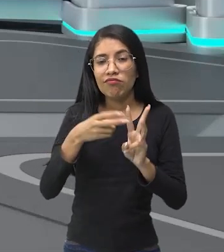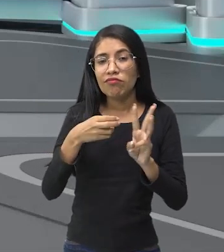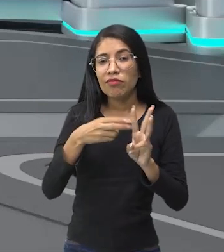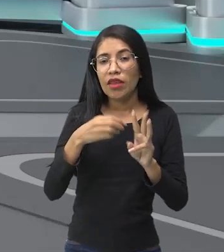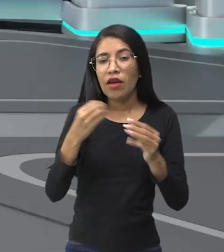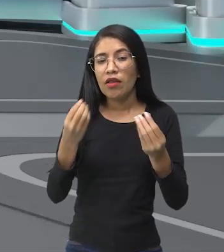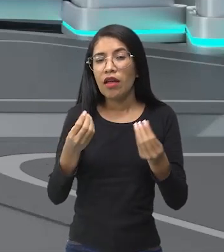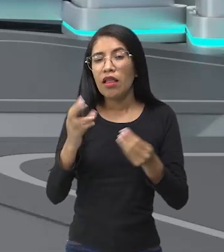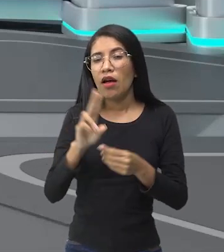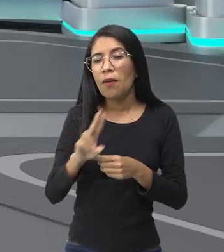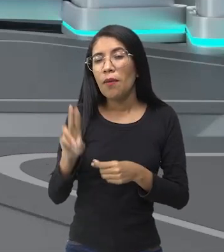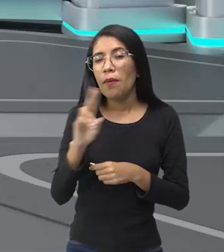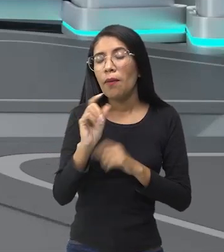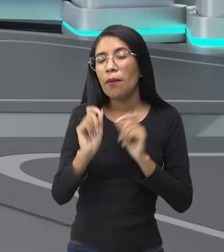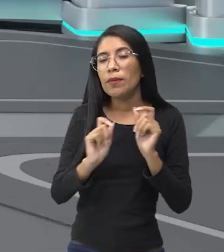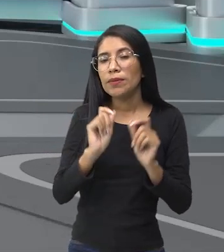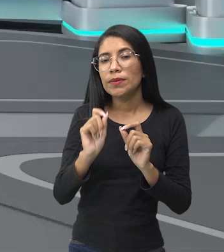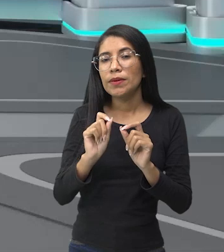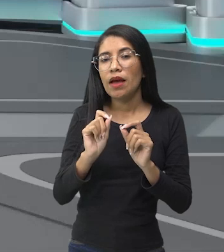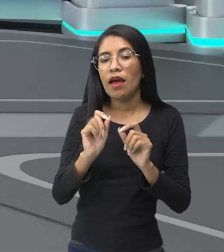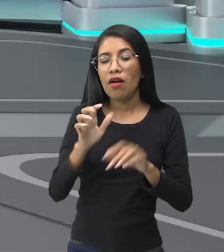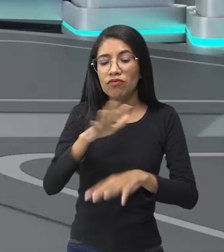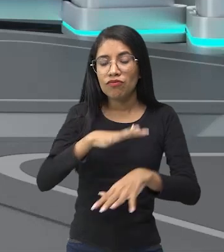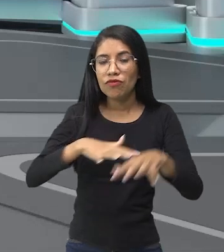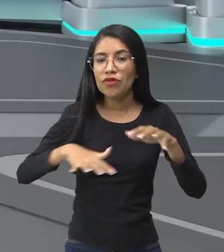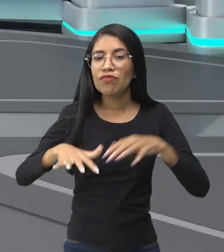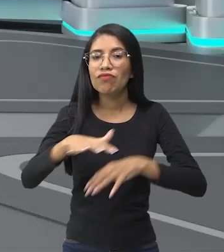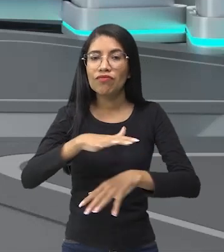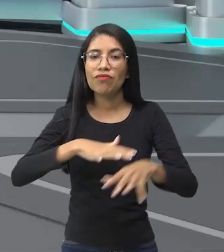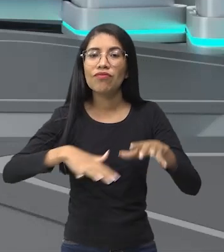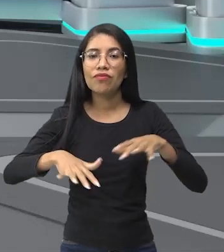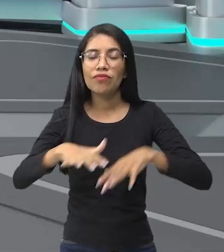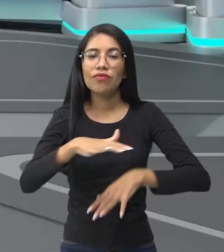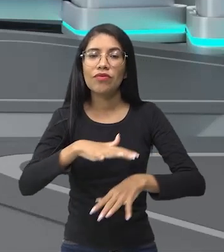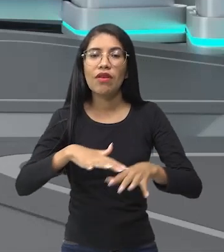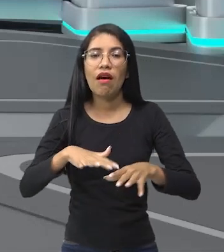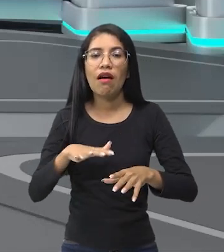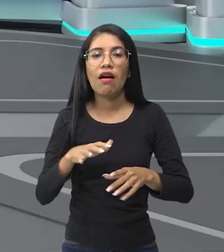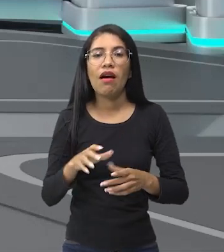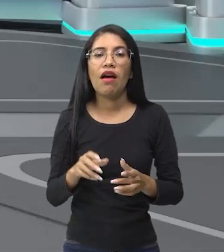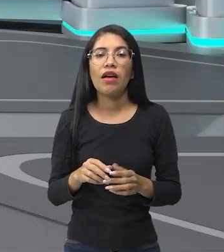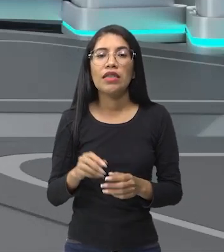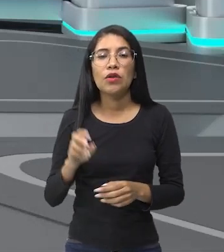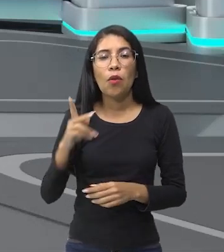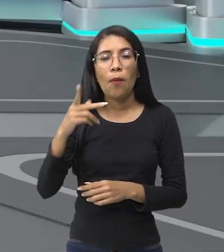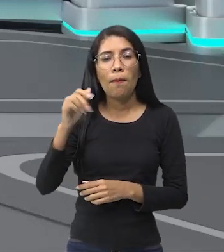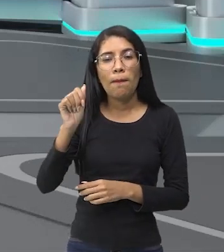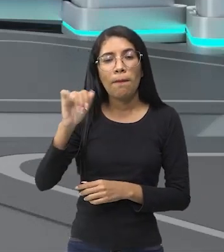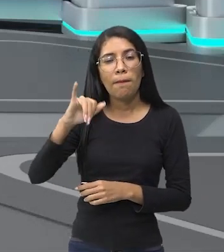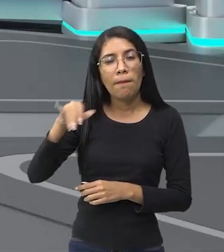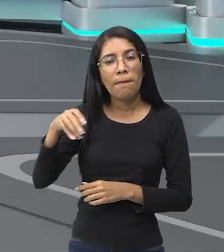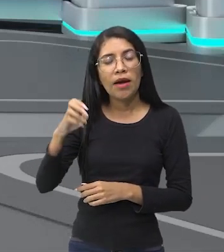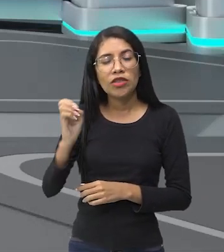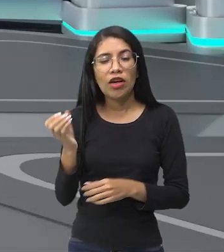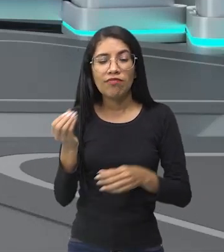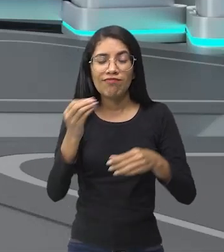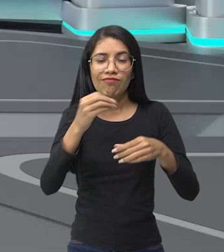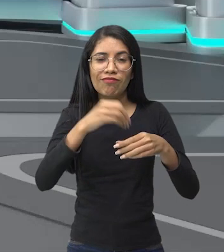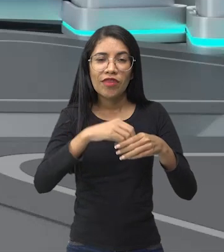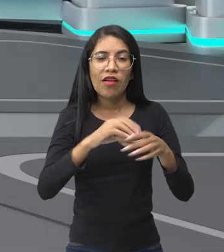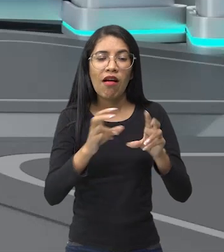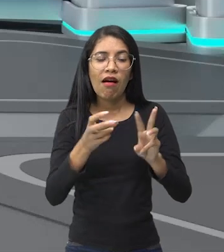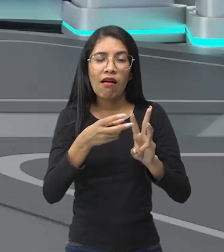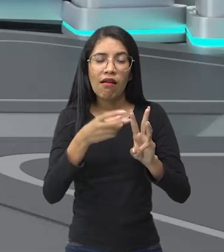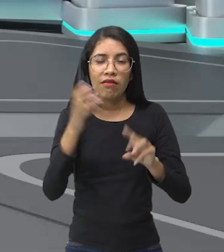quando ela coloca a questão do quê? Dos rituais, né? Os rituais indígenas, o pajé, ele é inserido na